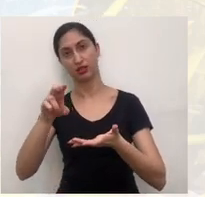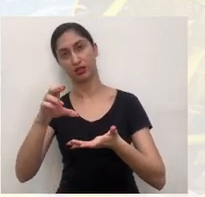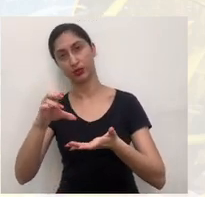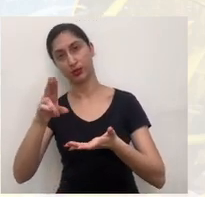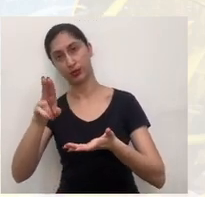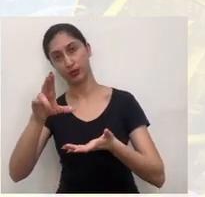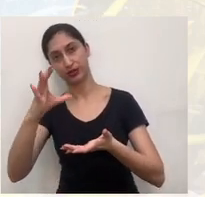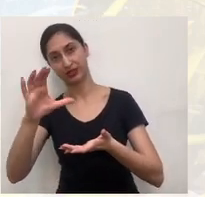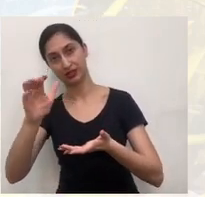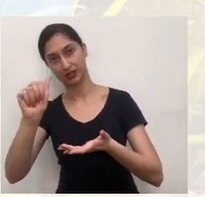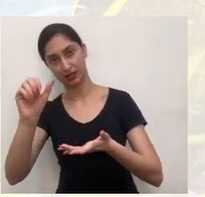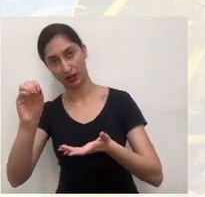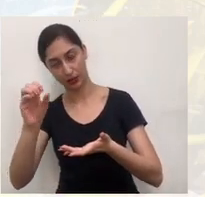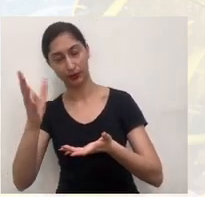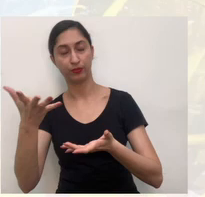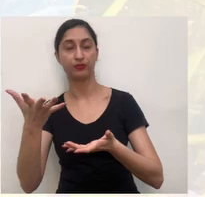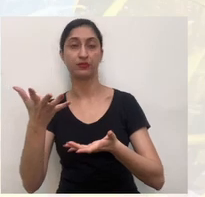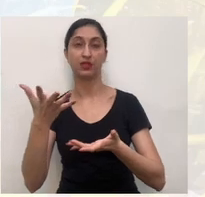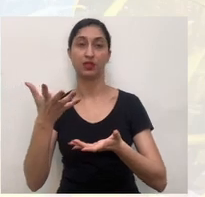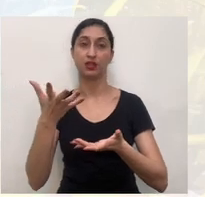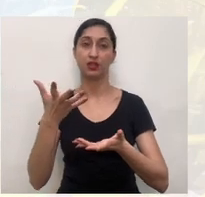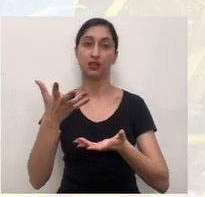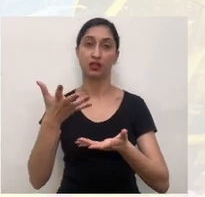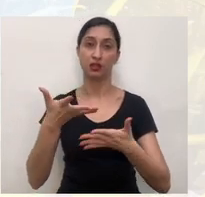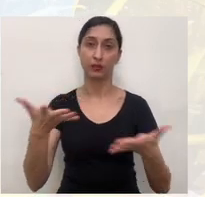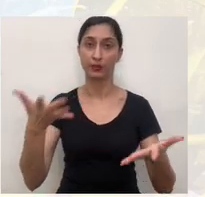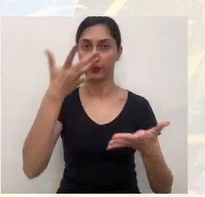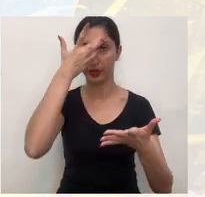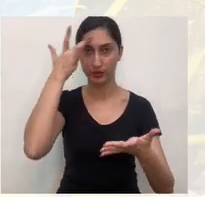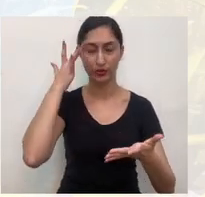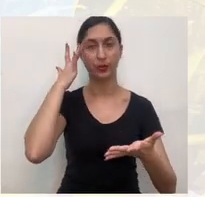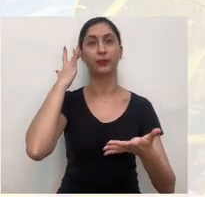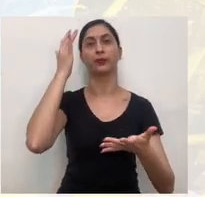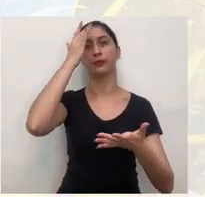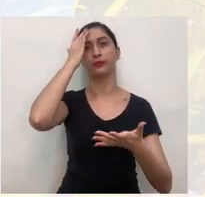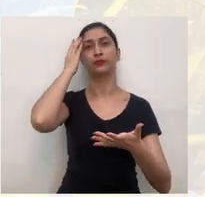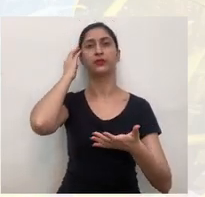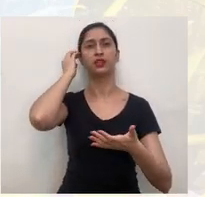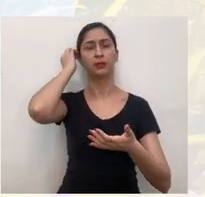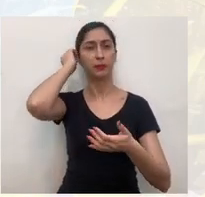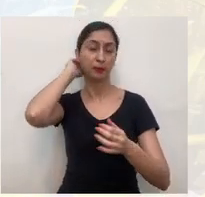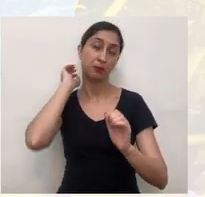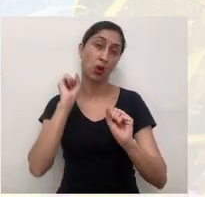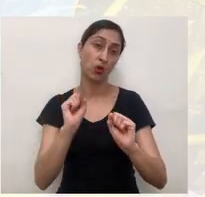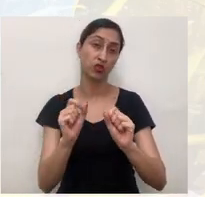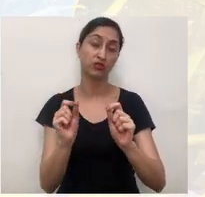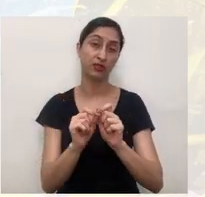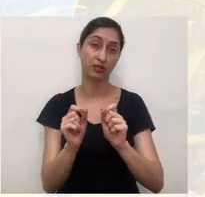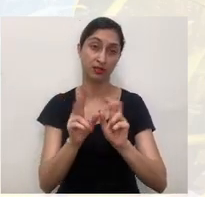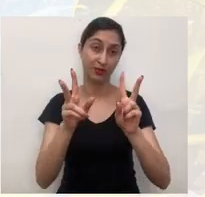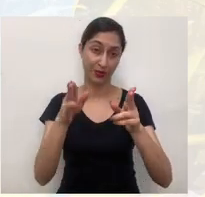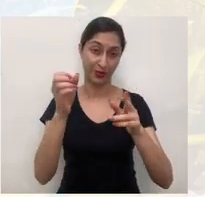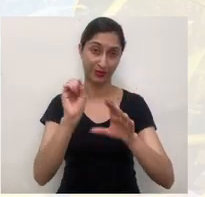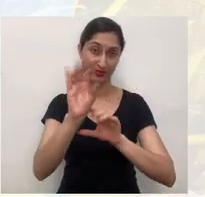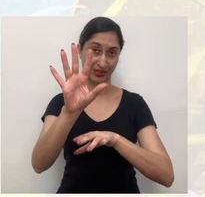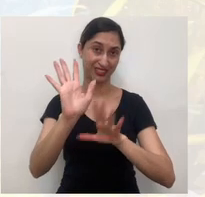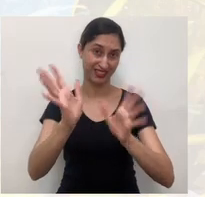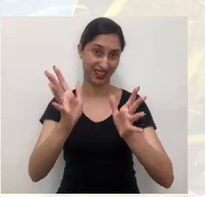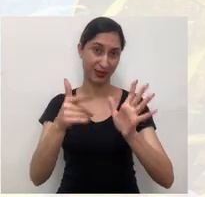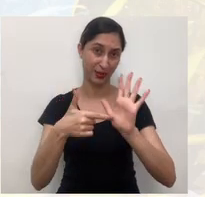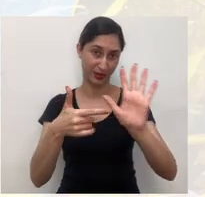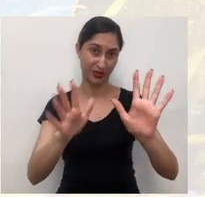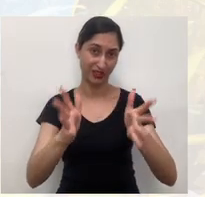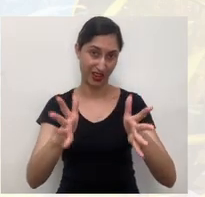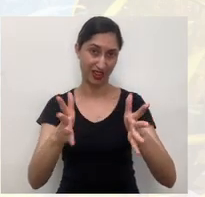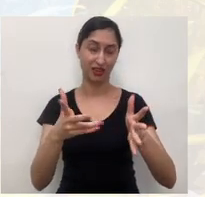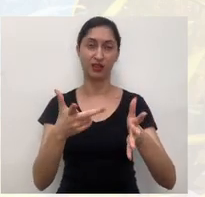obra, e na obra um topógrafo pode fazer a locação dele do jeito como ele está projetado aí e tudo. Eu não vou